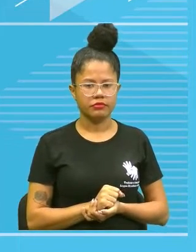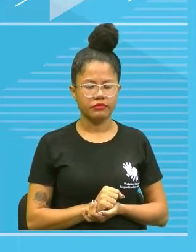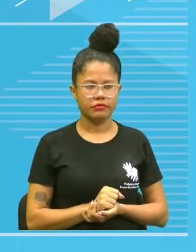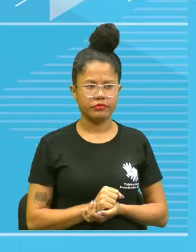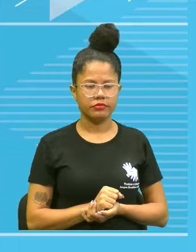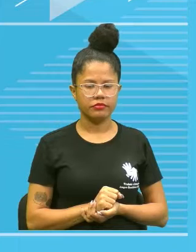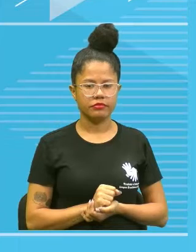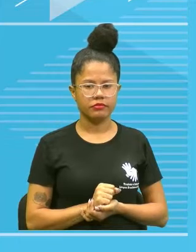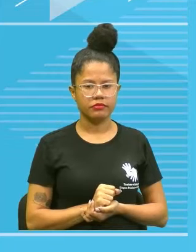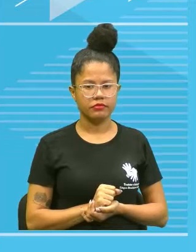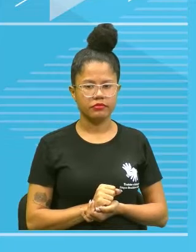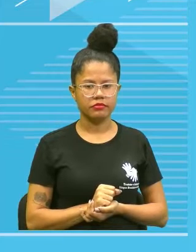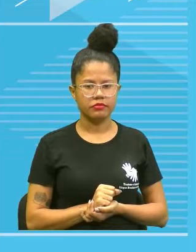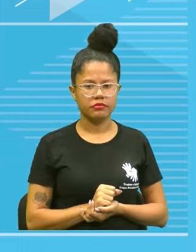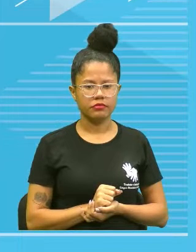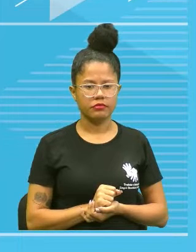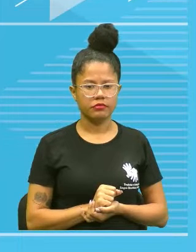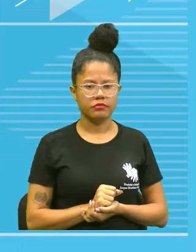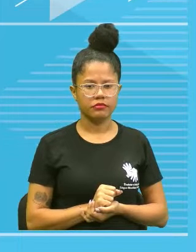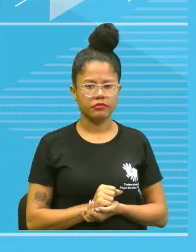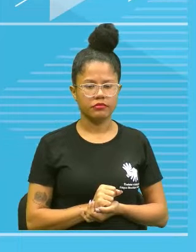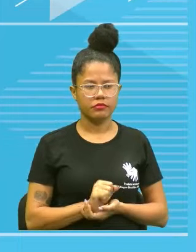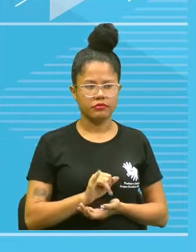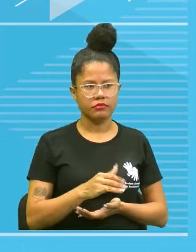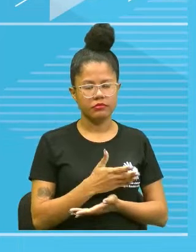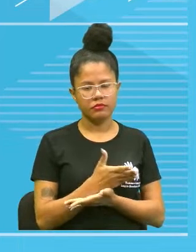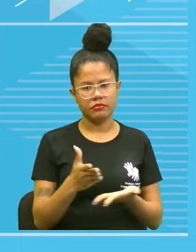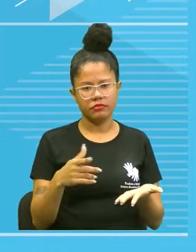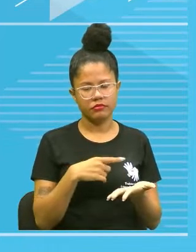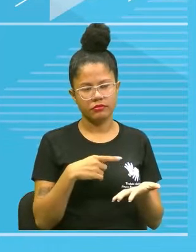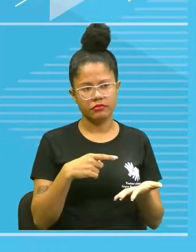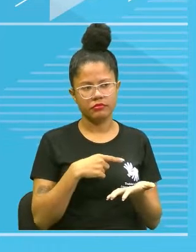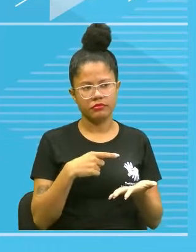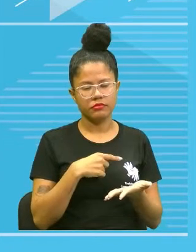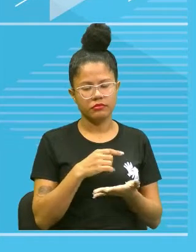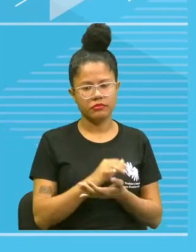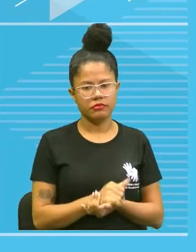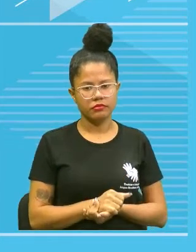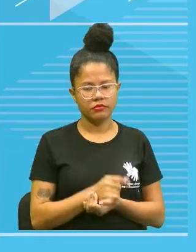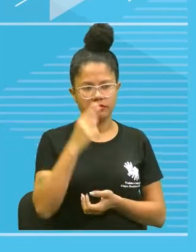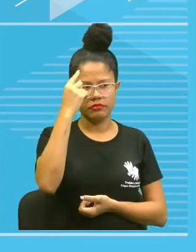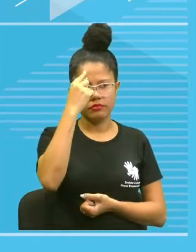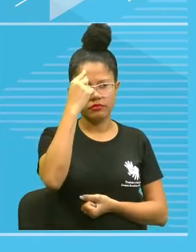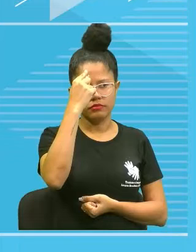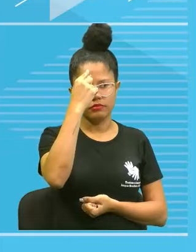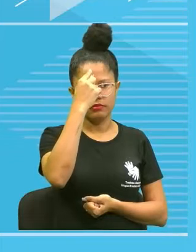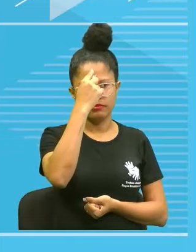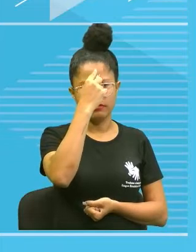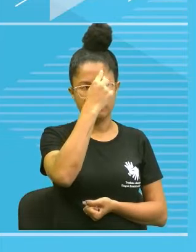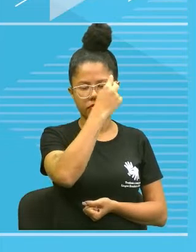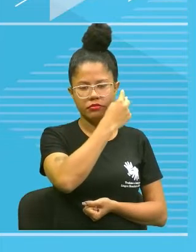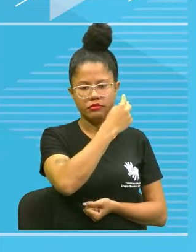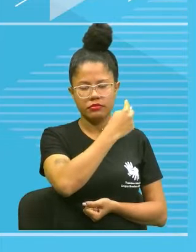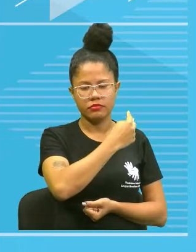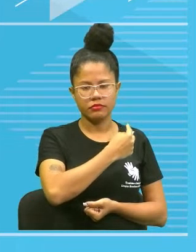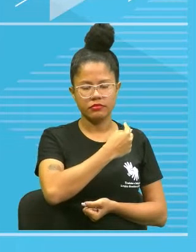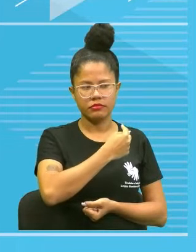Quando você tem trabalhos em sentidos anti-horários, ela faz um